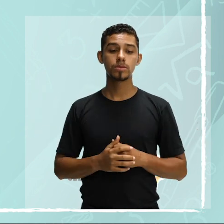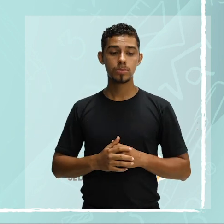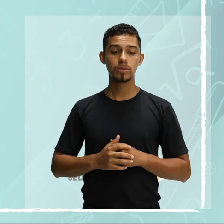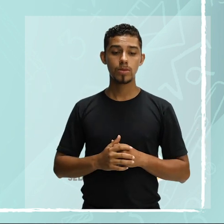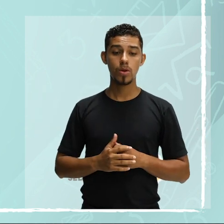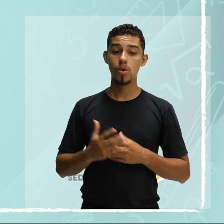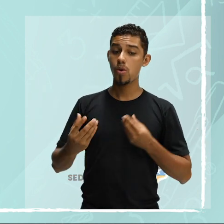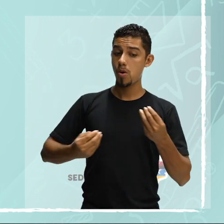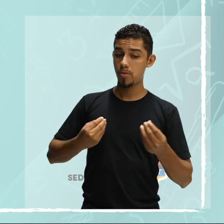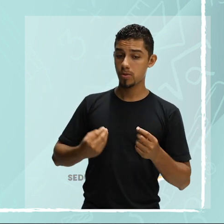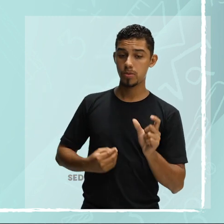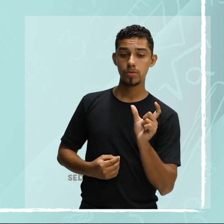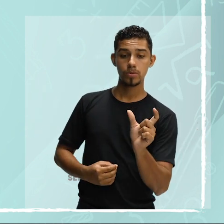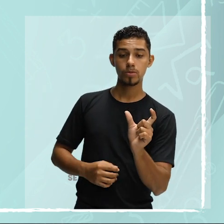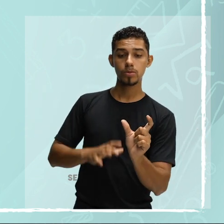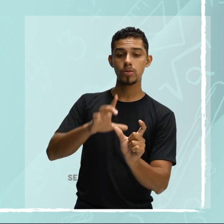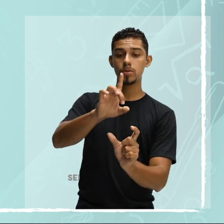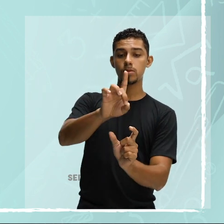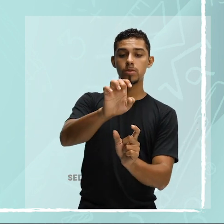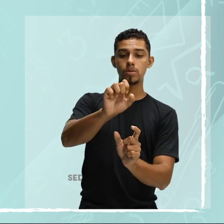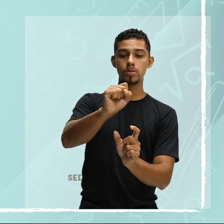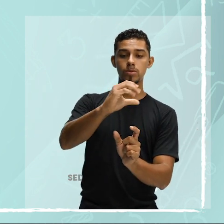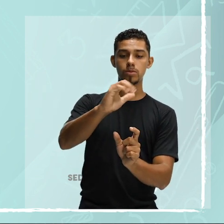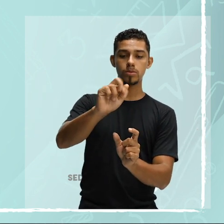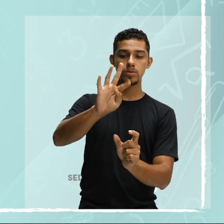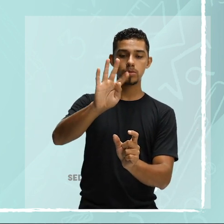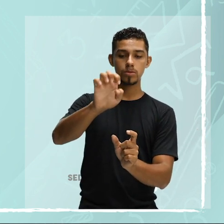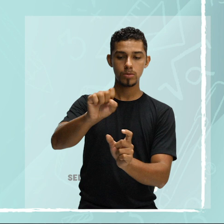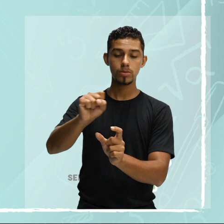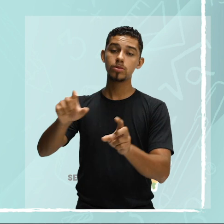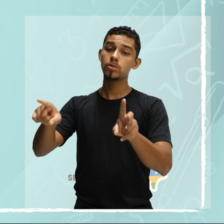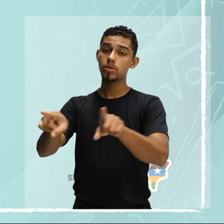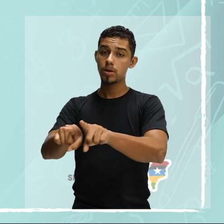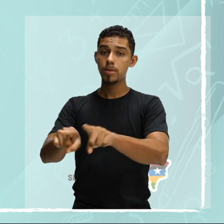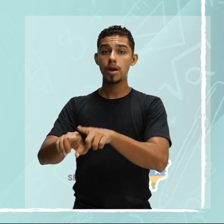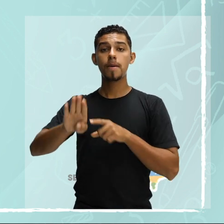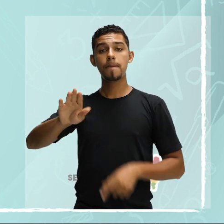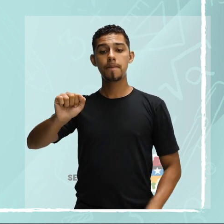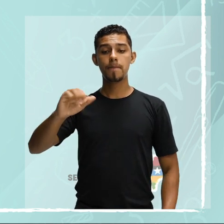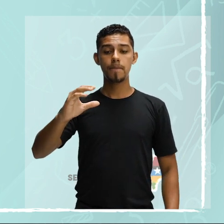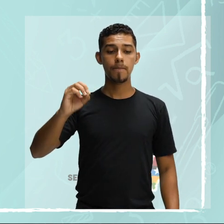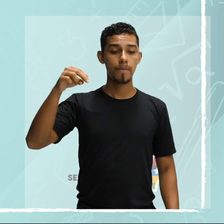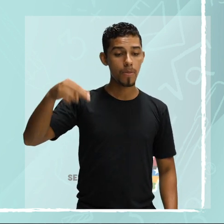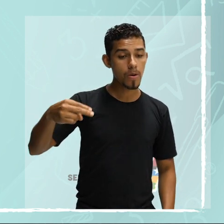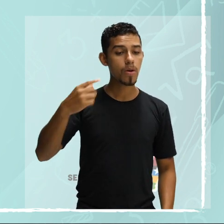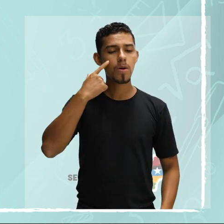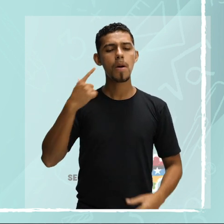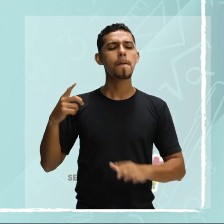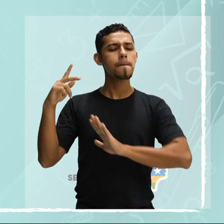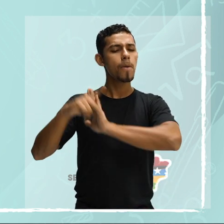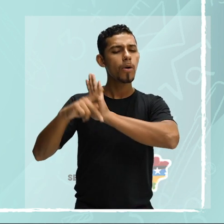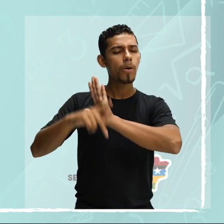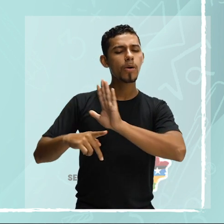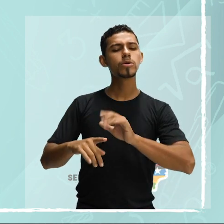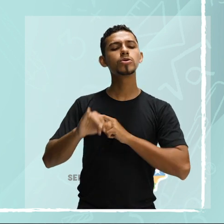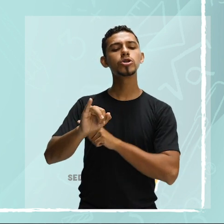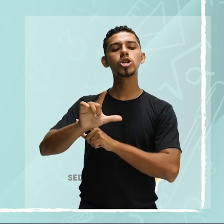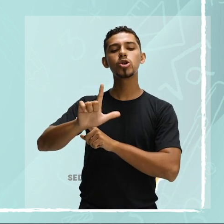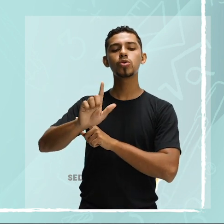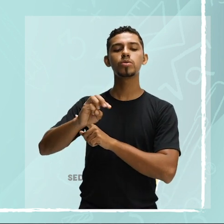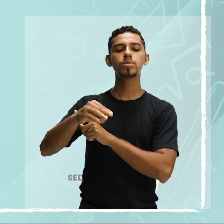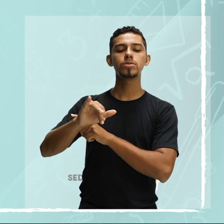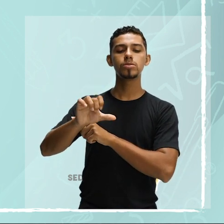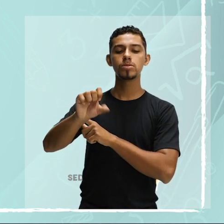projeto iluminista, todos eles concebem a ciência como uma forma de saber que almeja libertar o homem das intempéries da natureza.